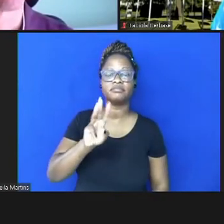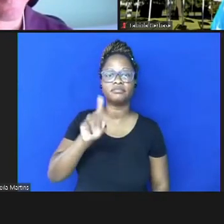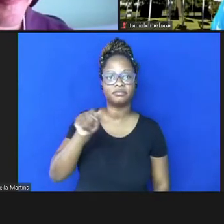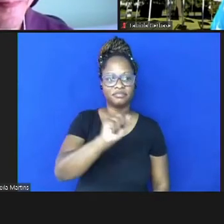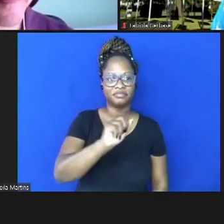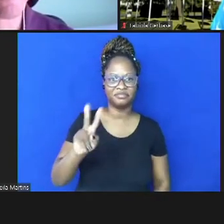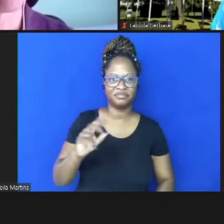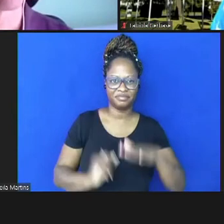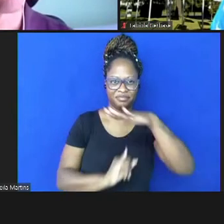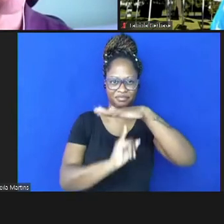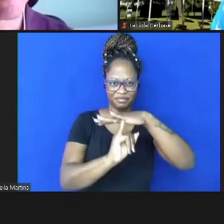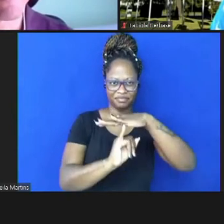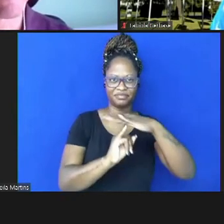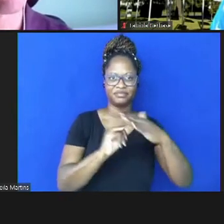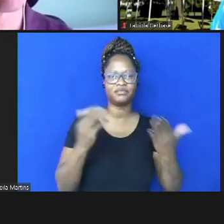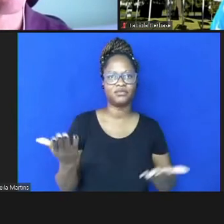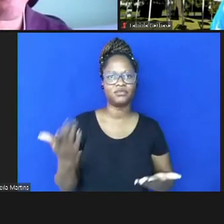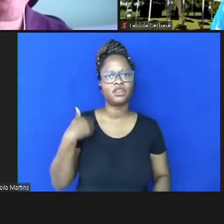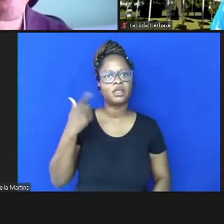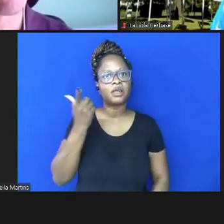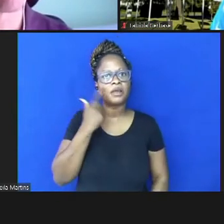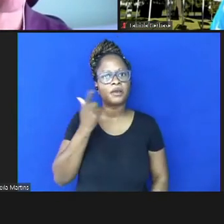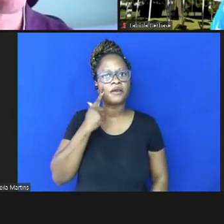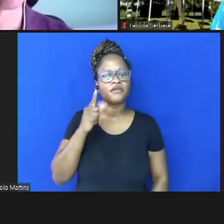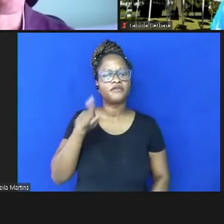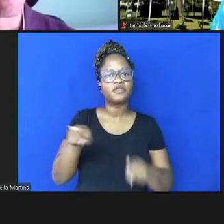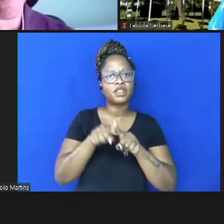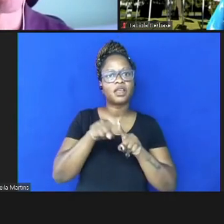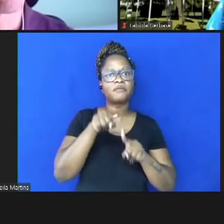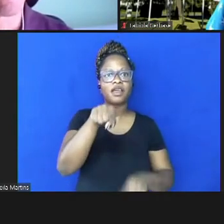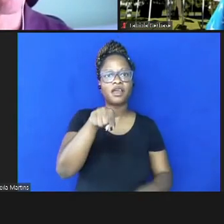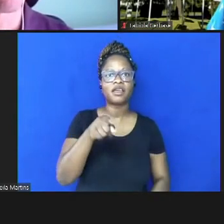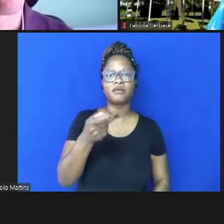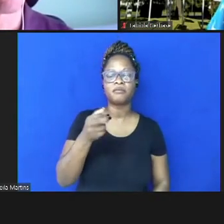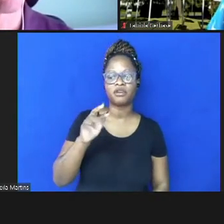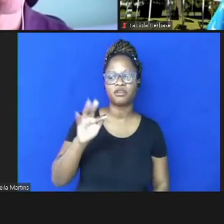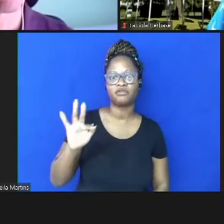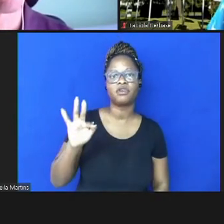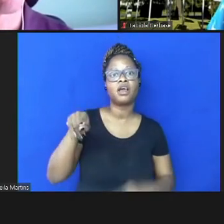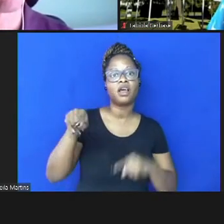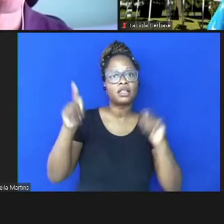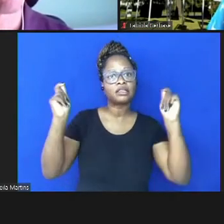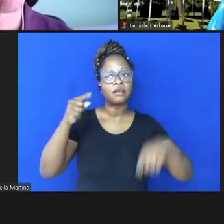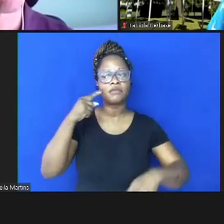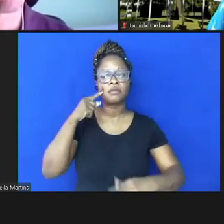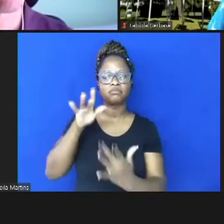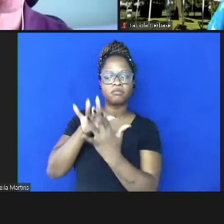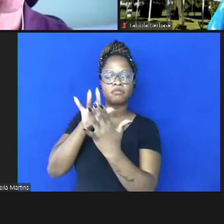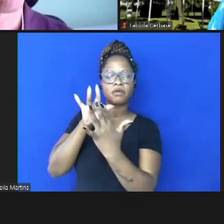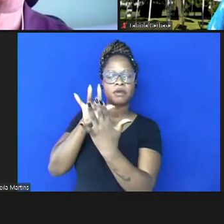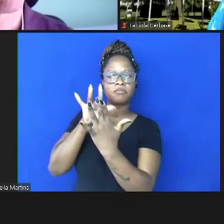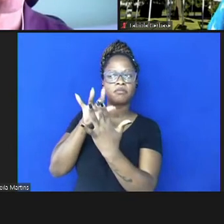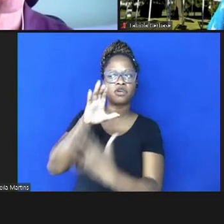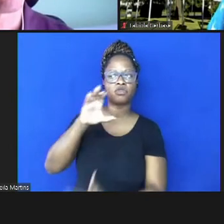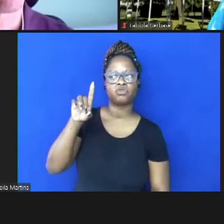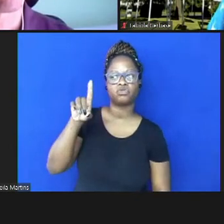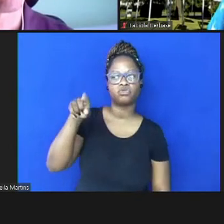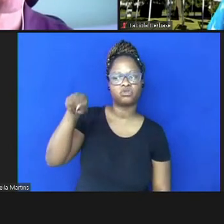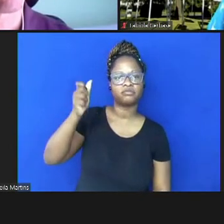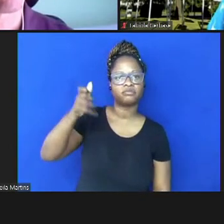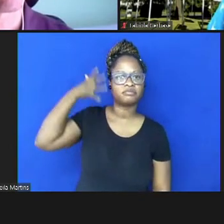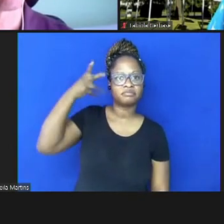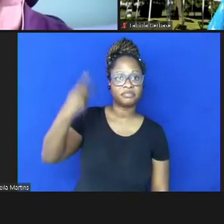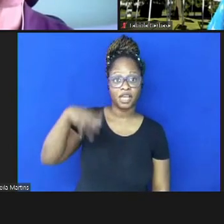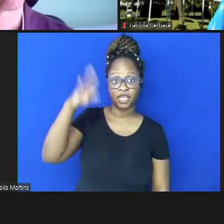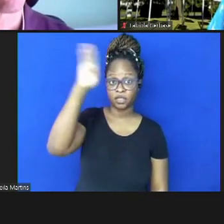Humboldt e veja a página do Bragfost, porque talvez entrar em contato com o coordenador do evento no Brasil,